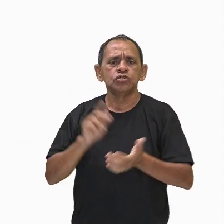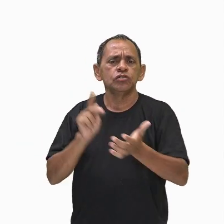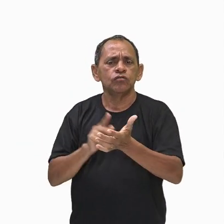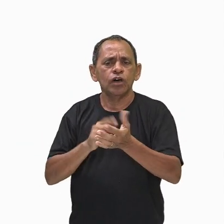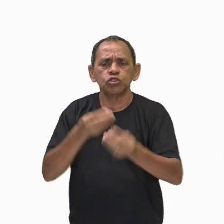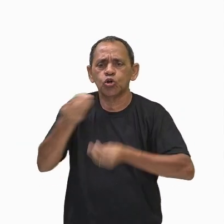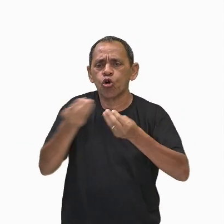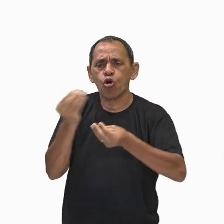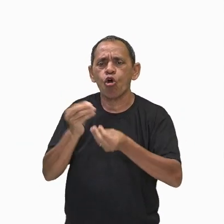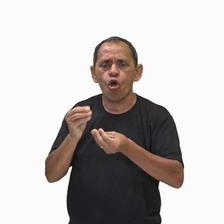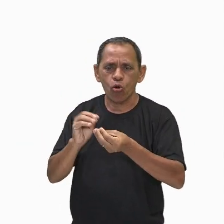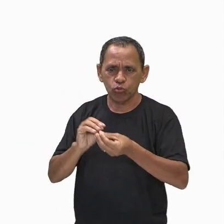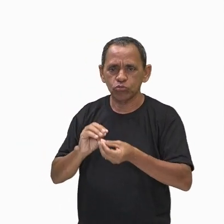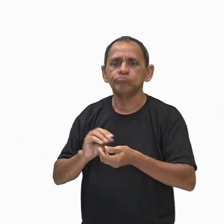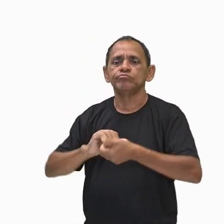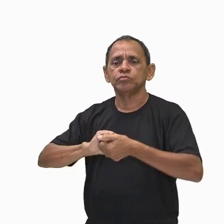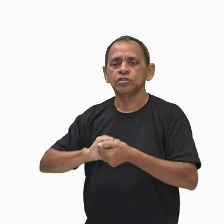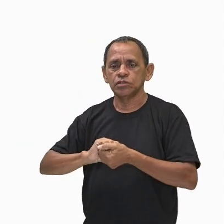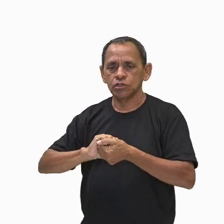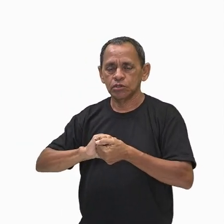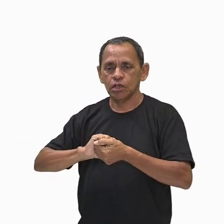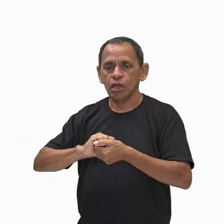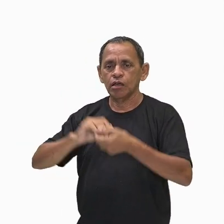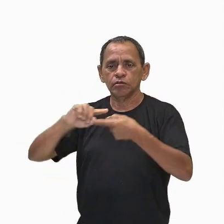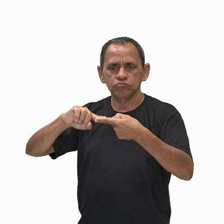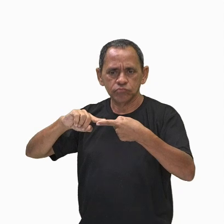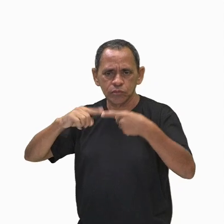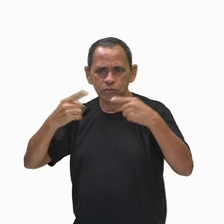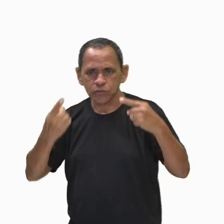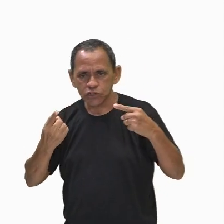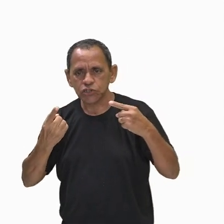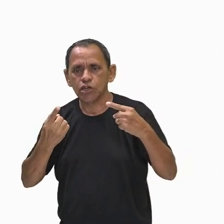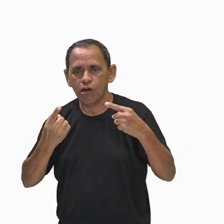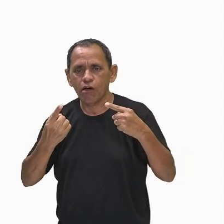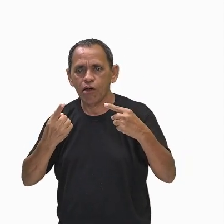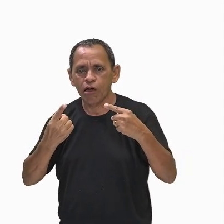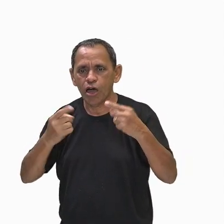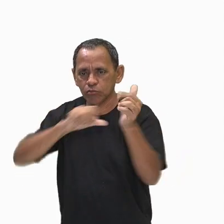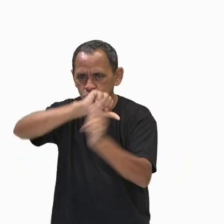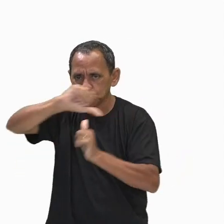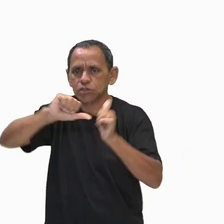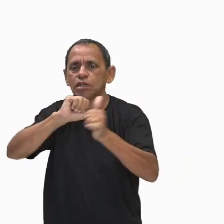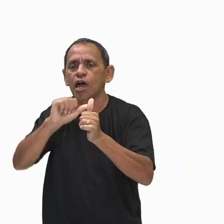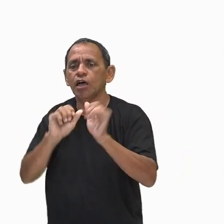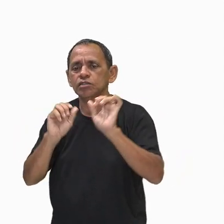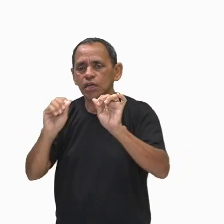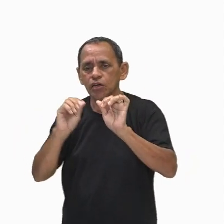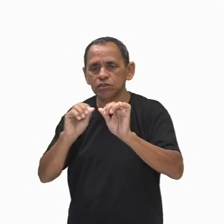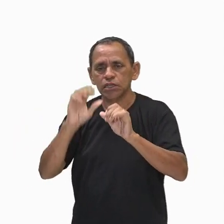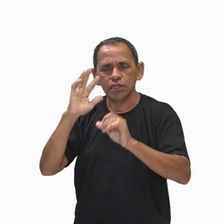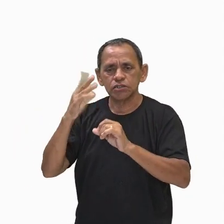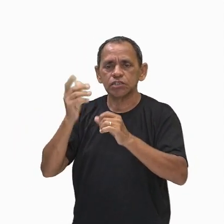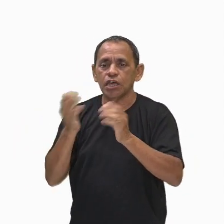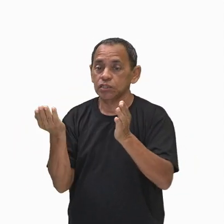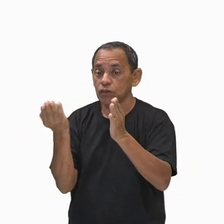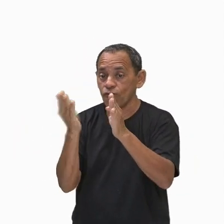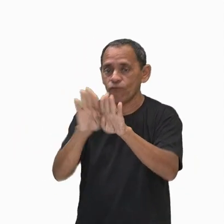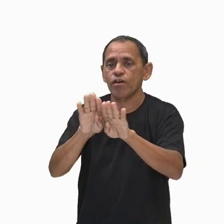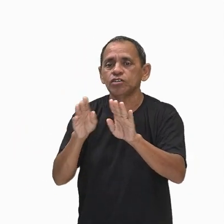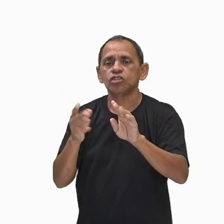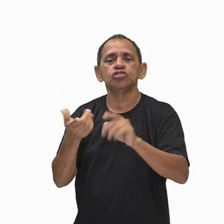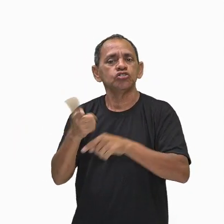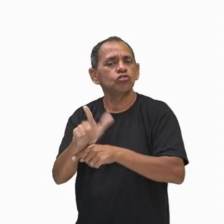transcrito, o DNA se fecha novamente. Uma informação importante é que o produto